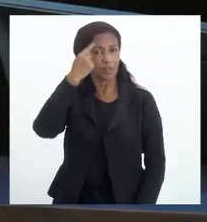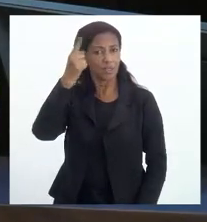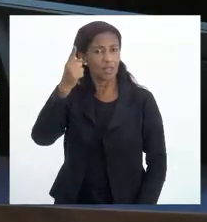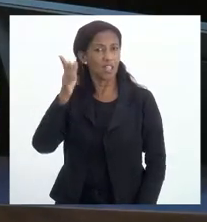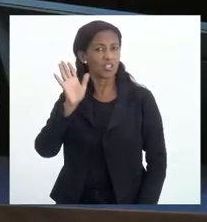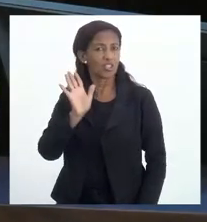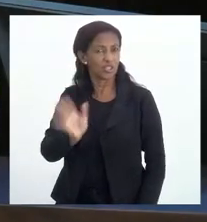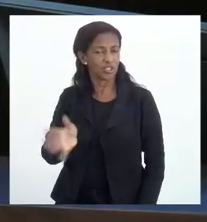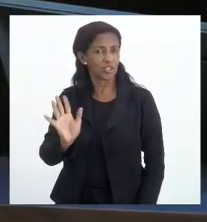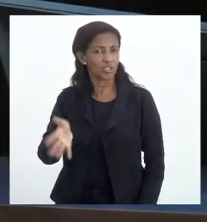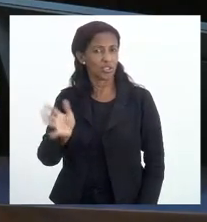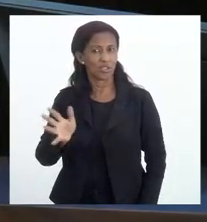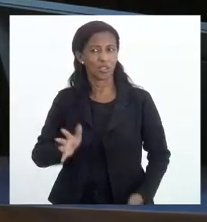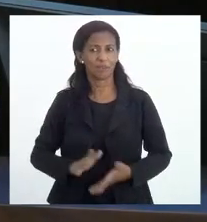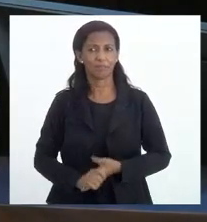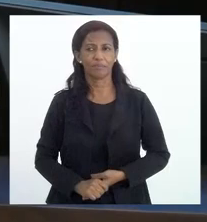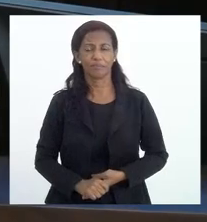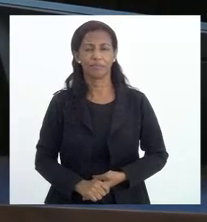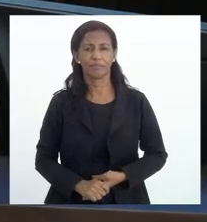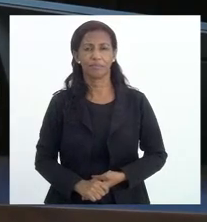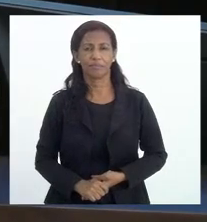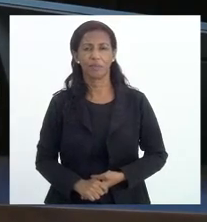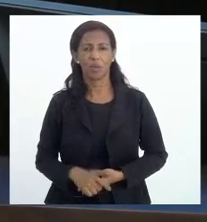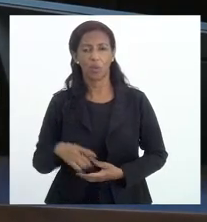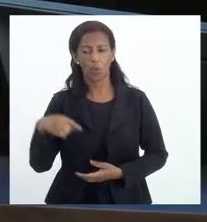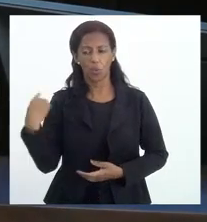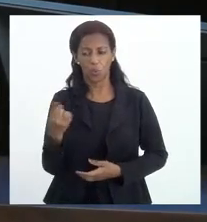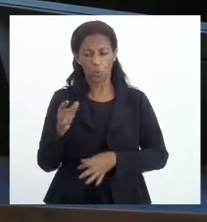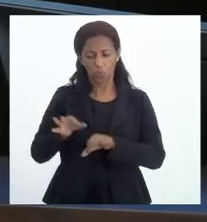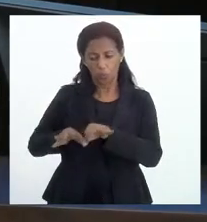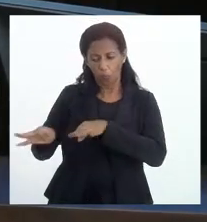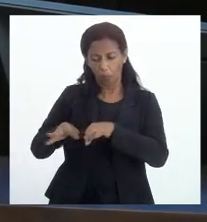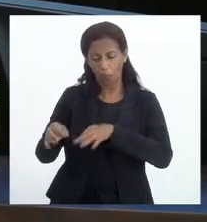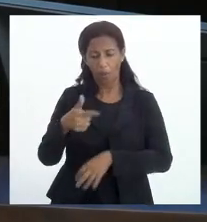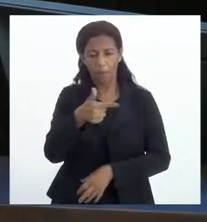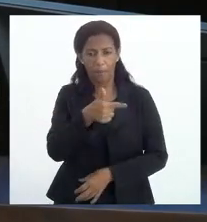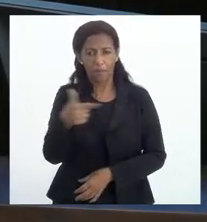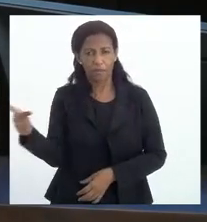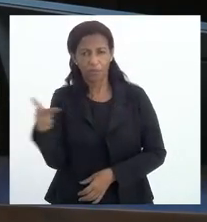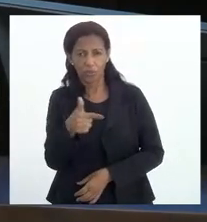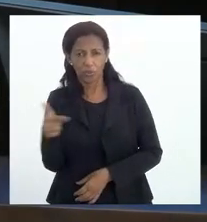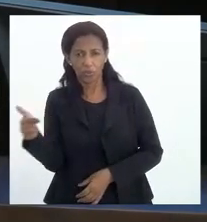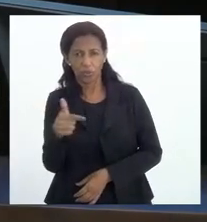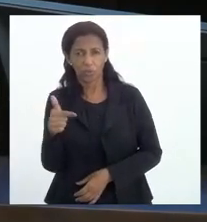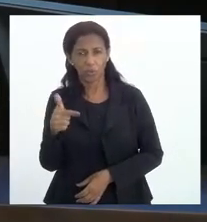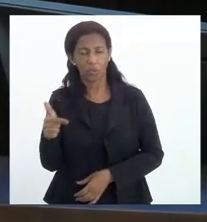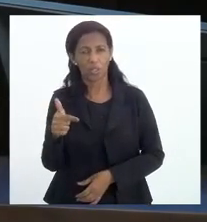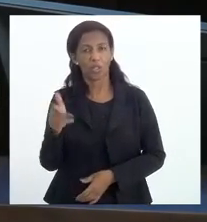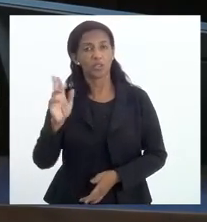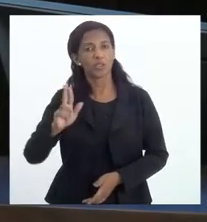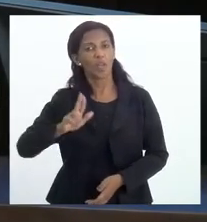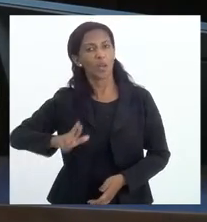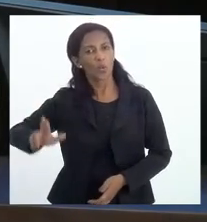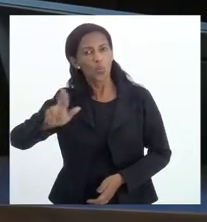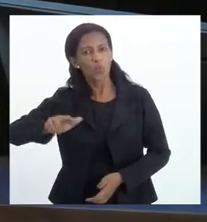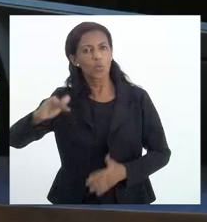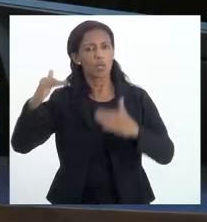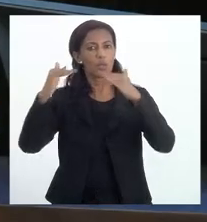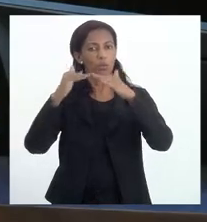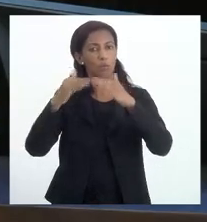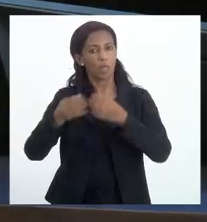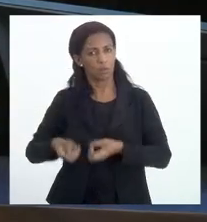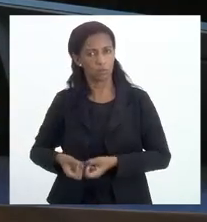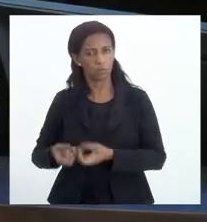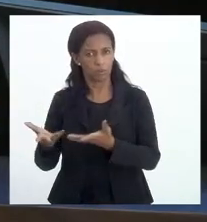a adequação do nosso planejamento orçamentário para 22, já utilizando o teto de